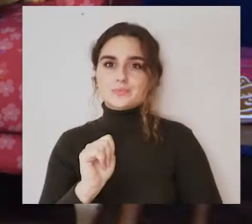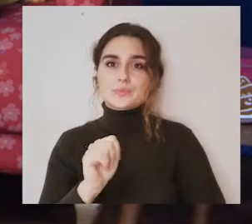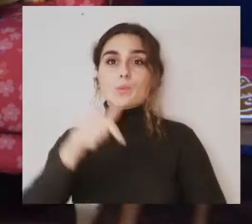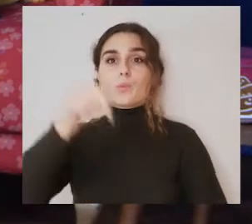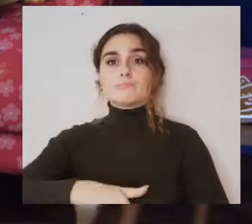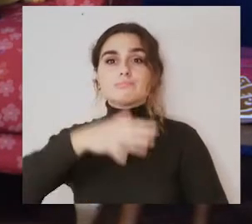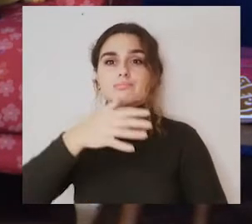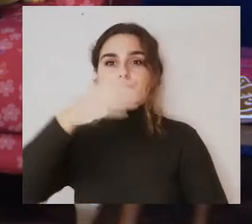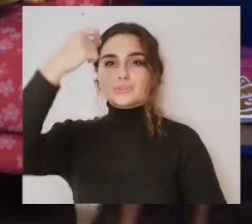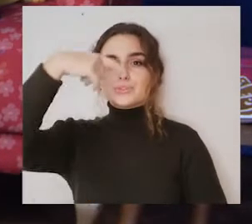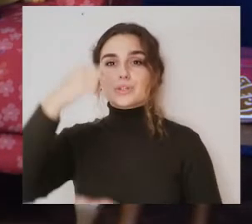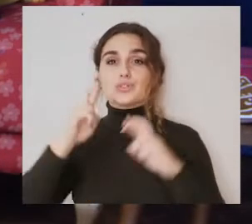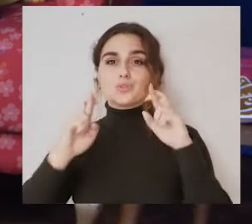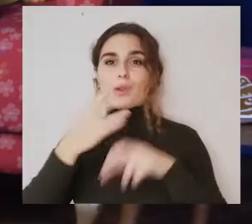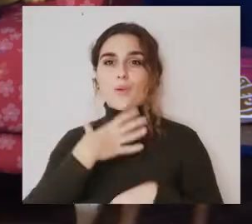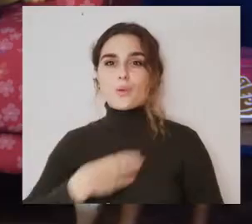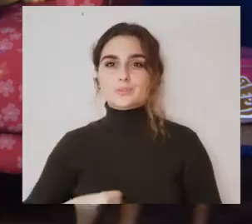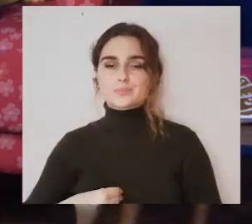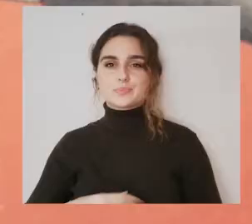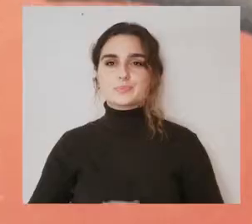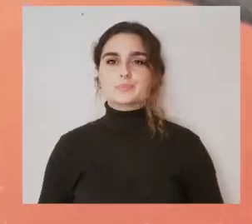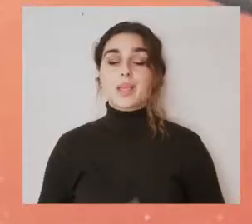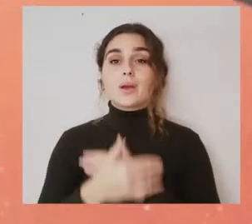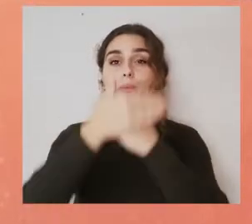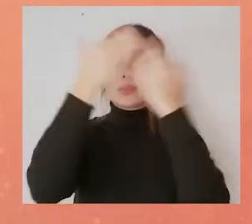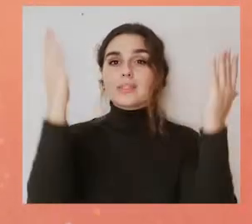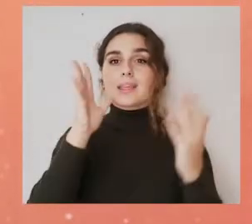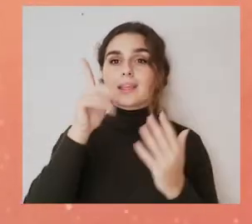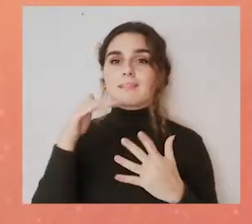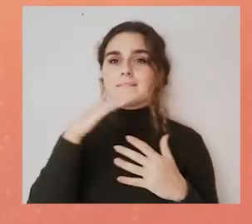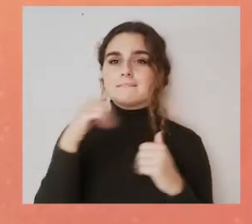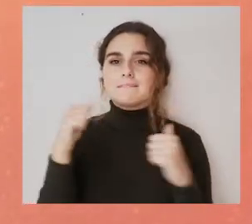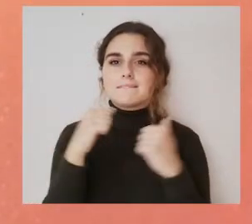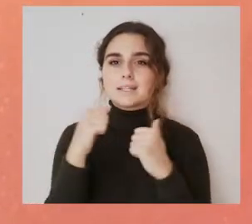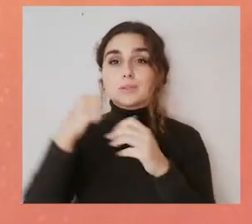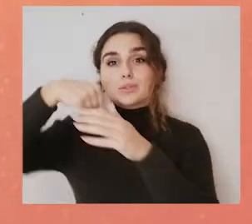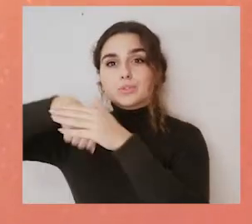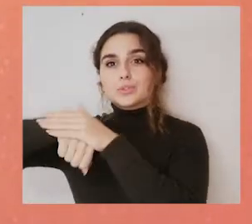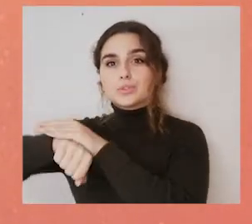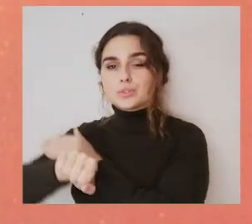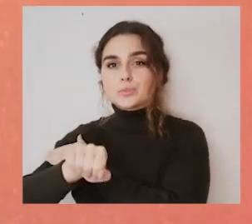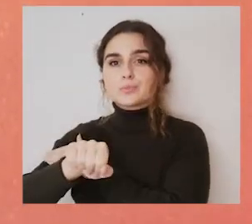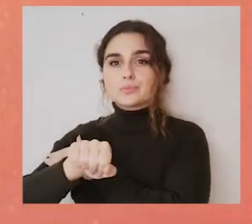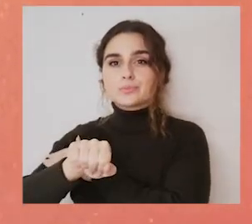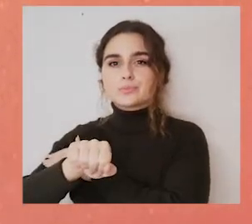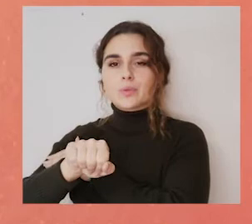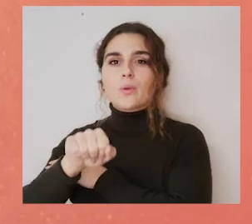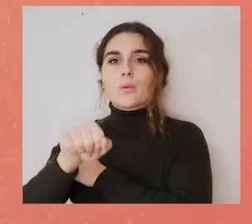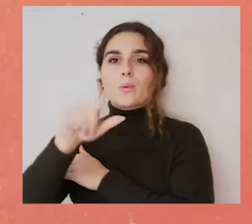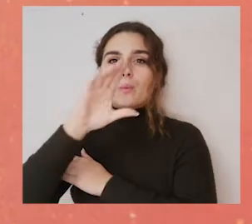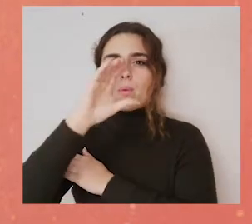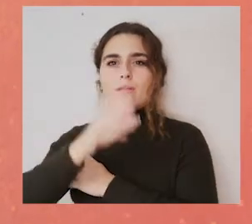e venho-vos contar esta história. Espero que gostem. Num dia quente de inverno, nascia na savana um pequeno